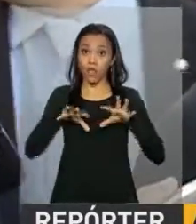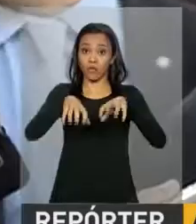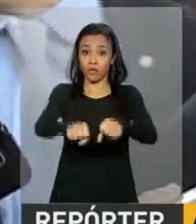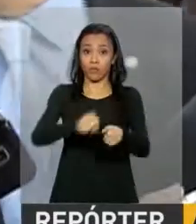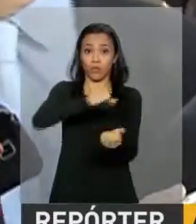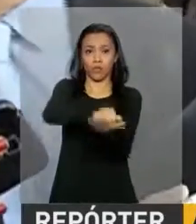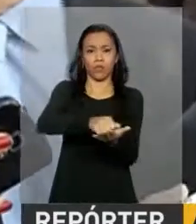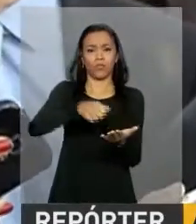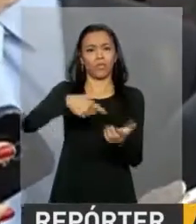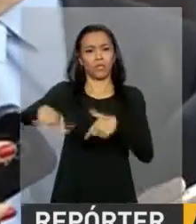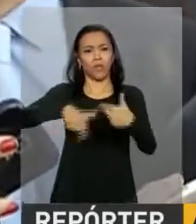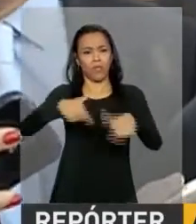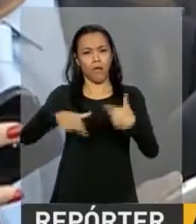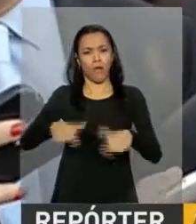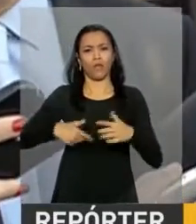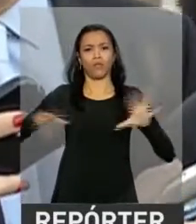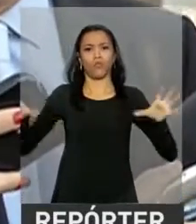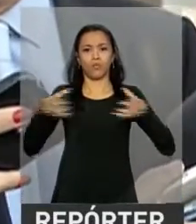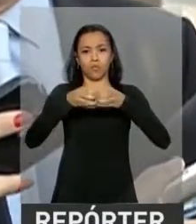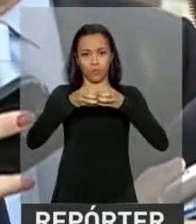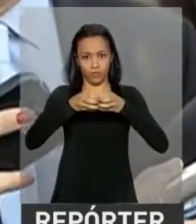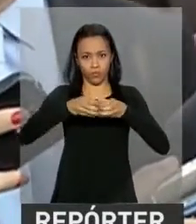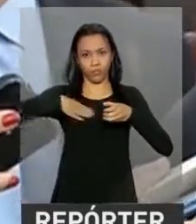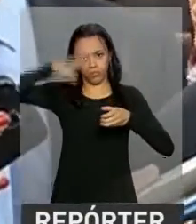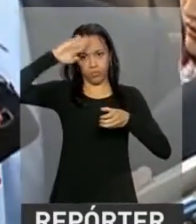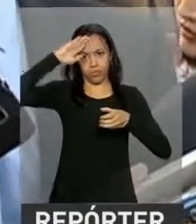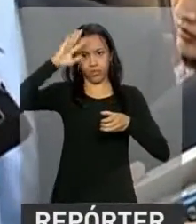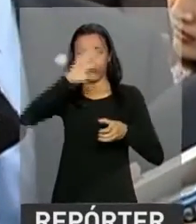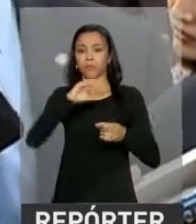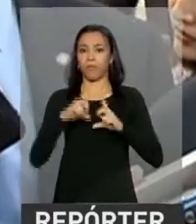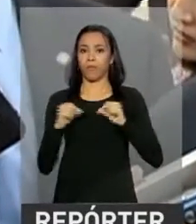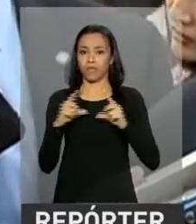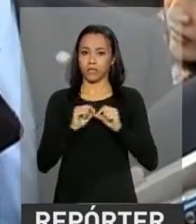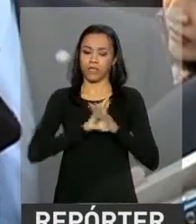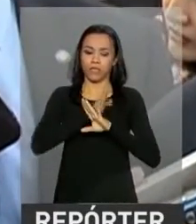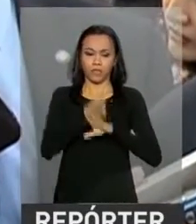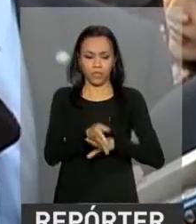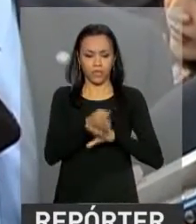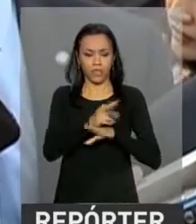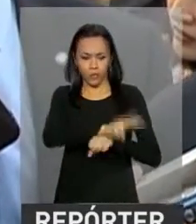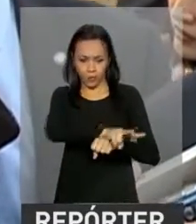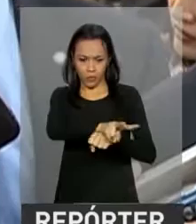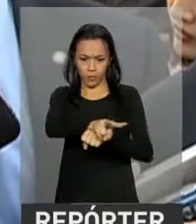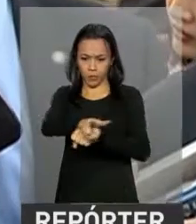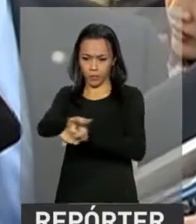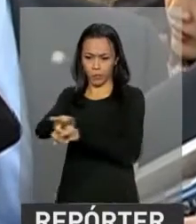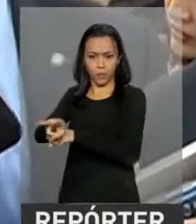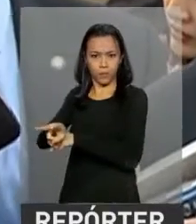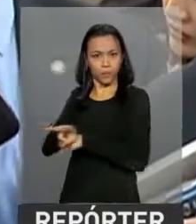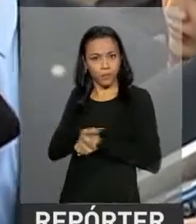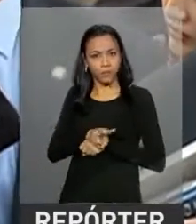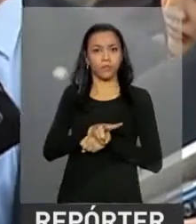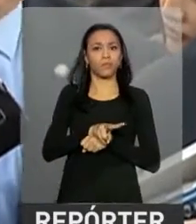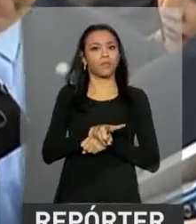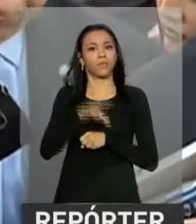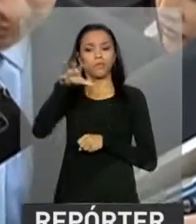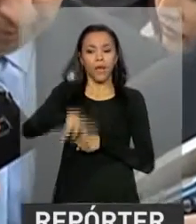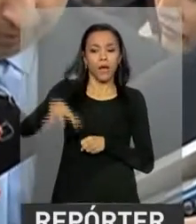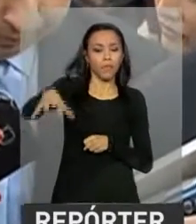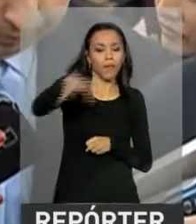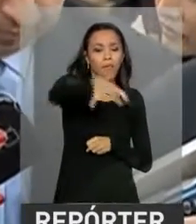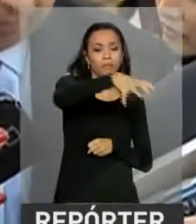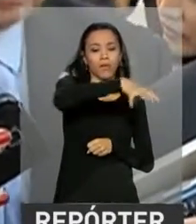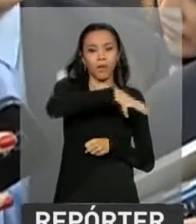as instalações olímpicas. Assume não só a segurança patrimonial dessas instalações, mas também o